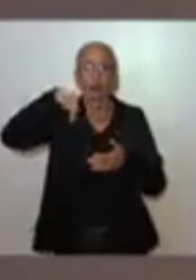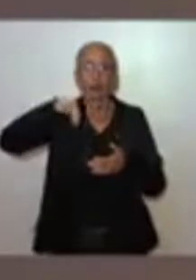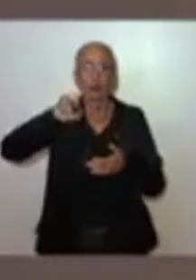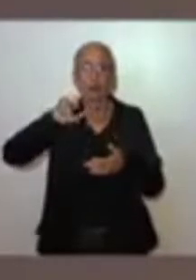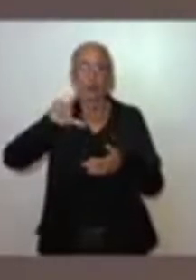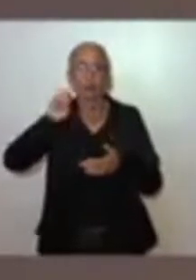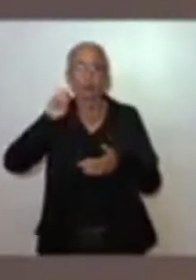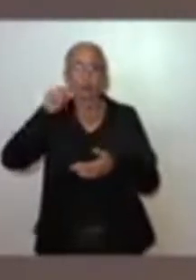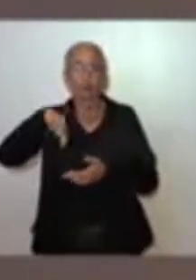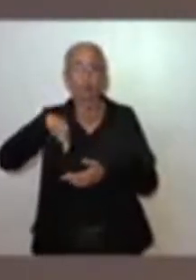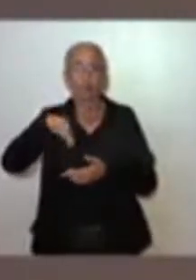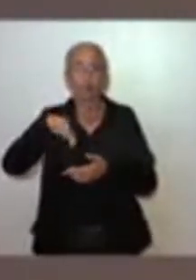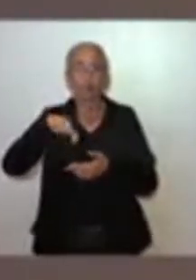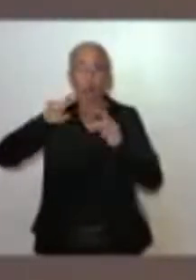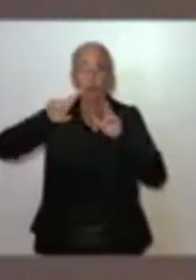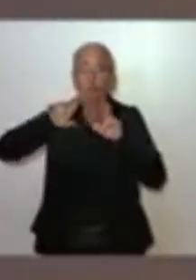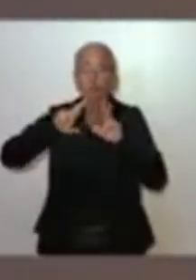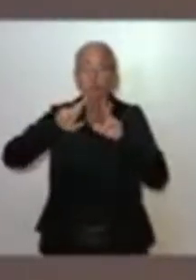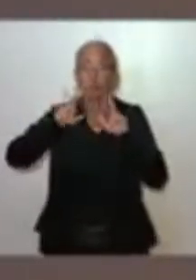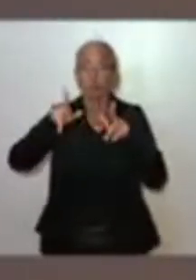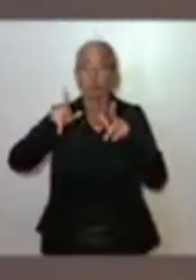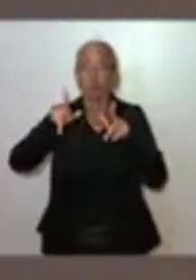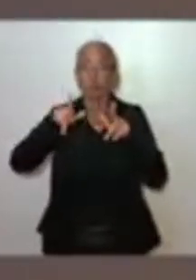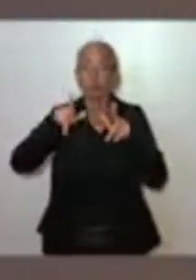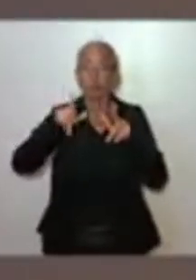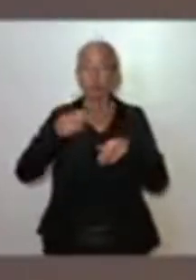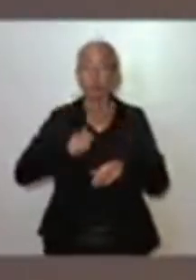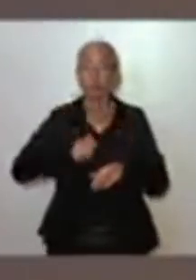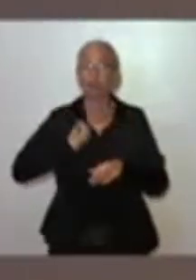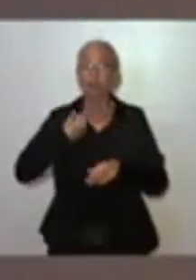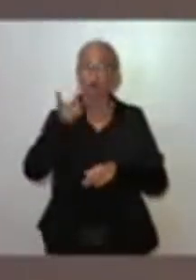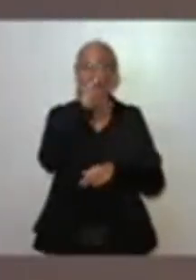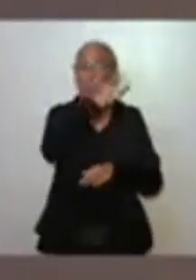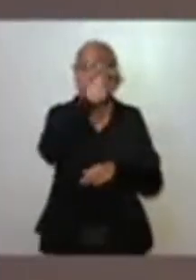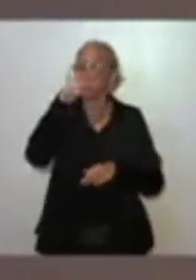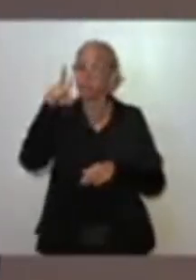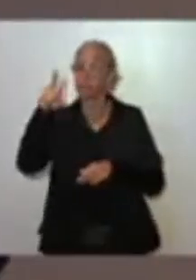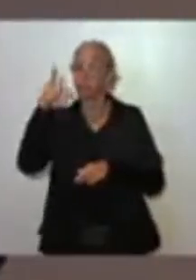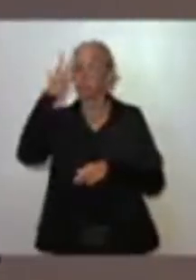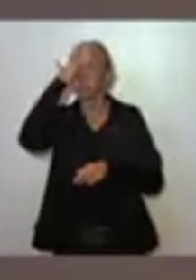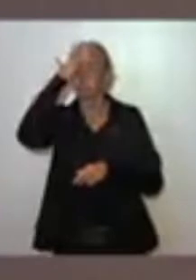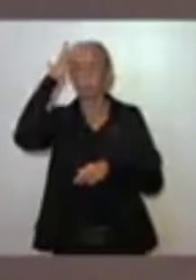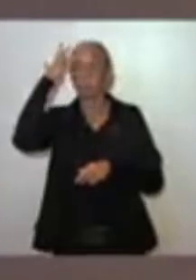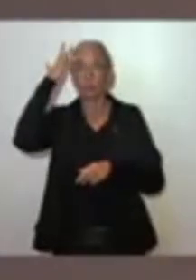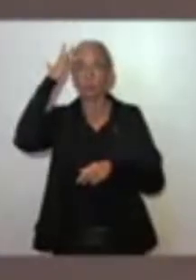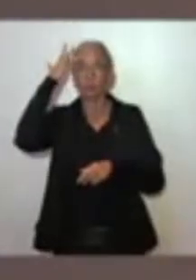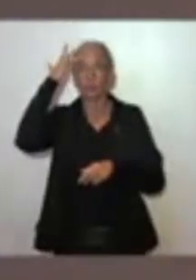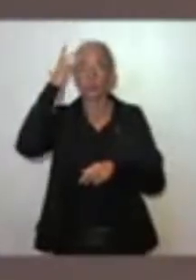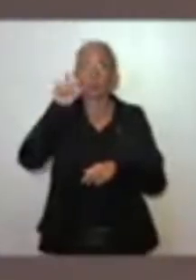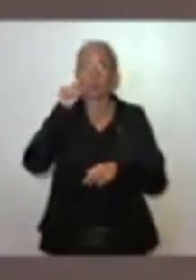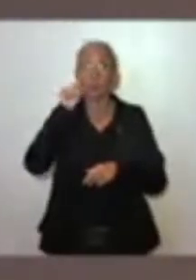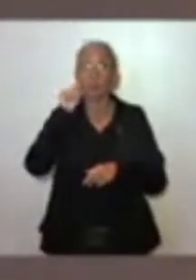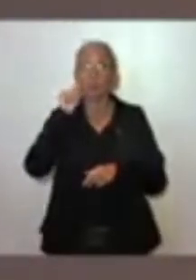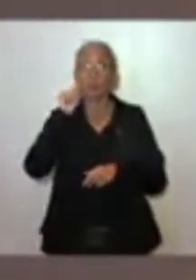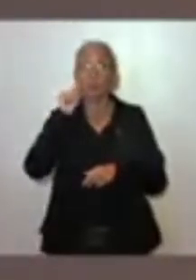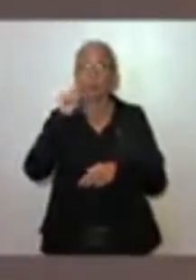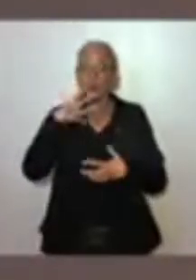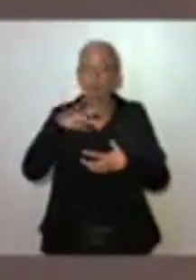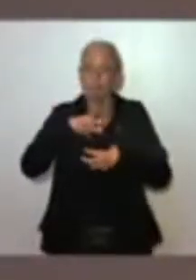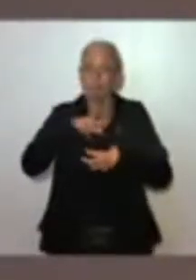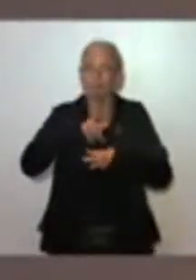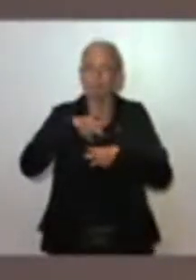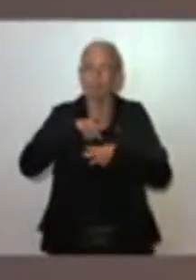é a diferença que nós fazemos na vida dos outros que dá a medida da